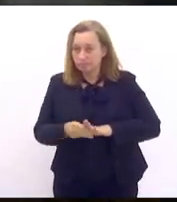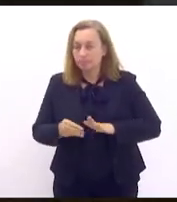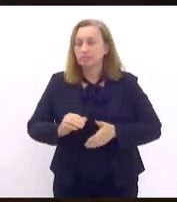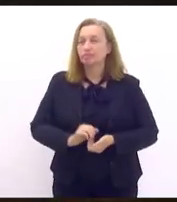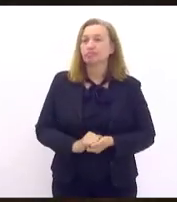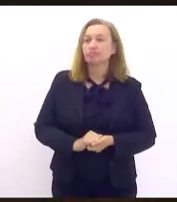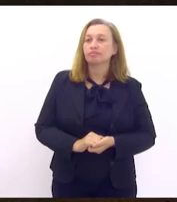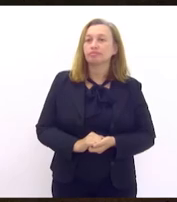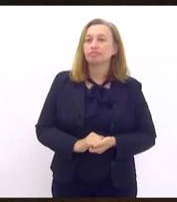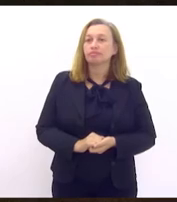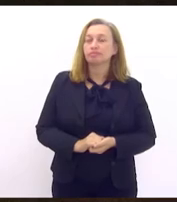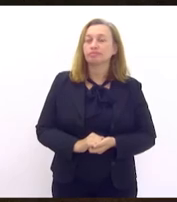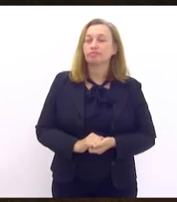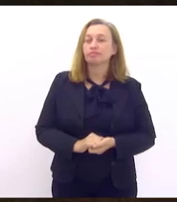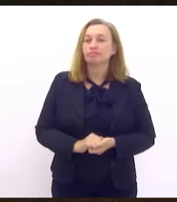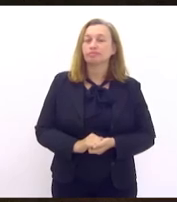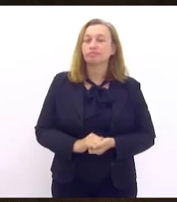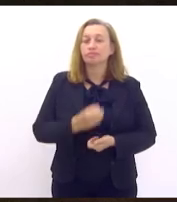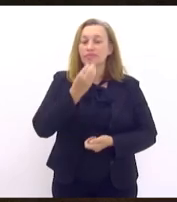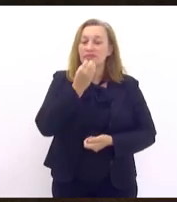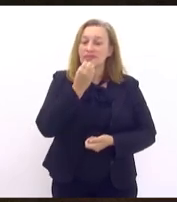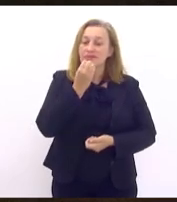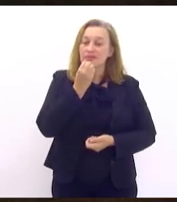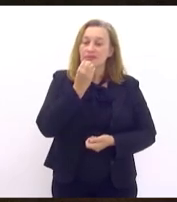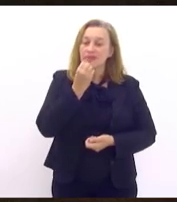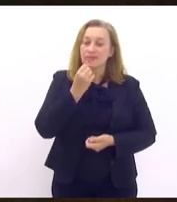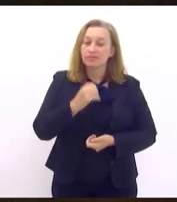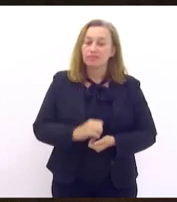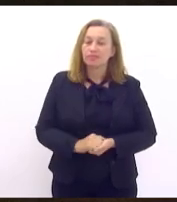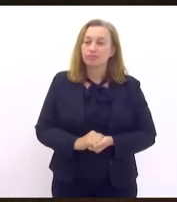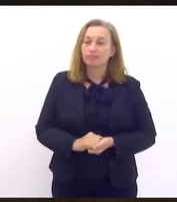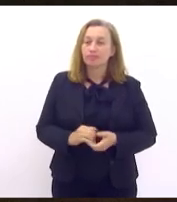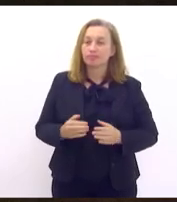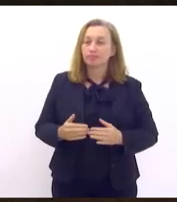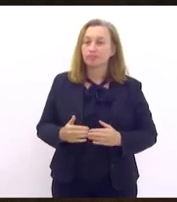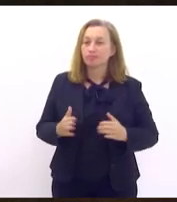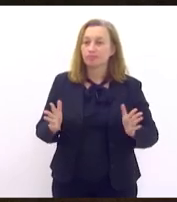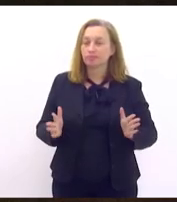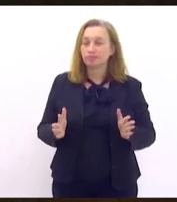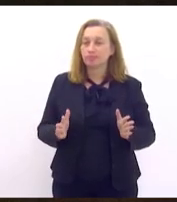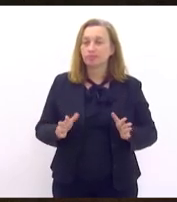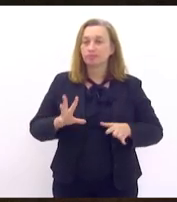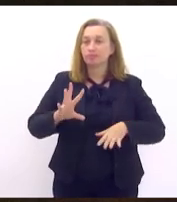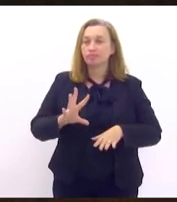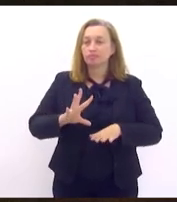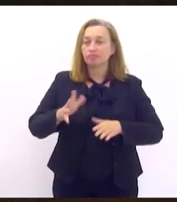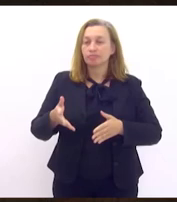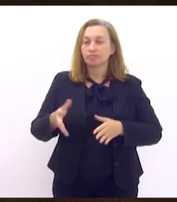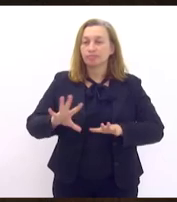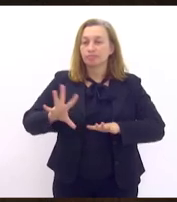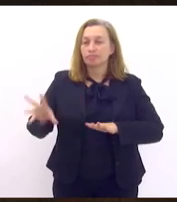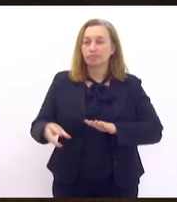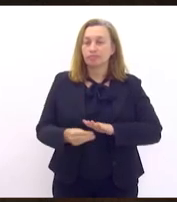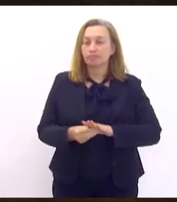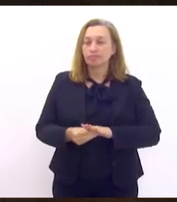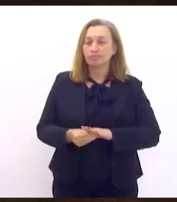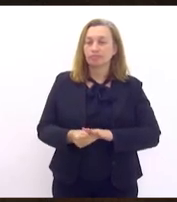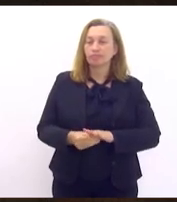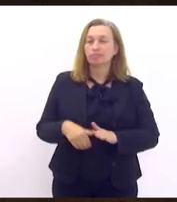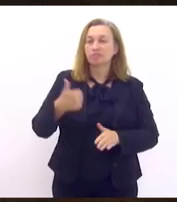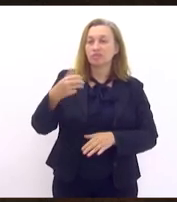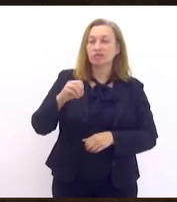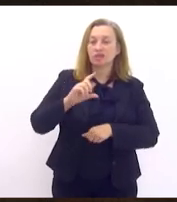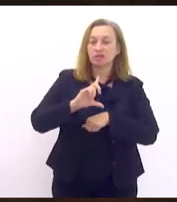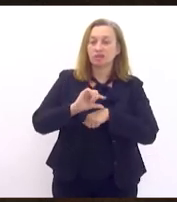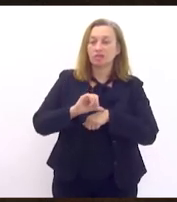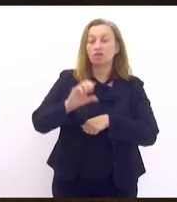deverá ser promovida pelos autores. O sistema ficará aberto para a entrega das emendas de 10 horas do dia